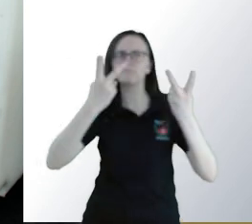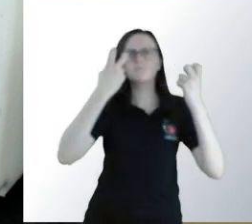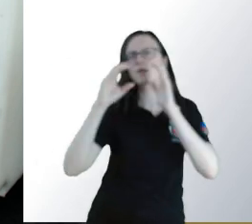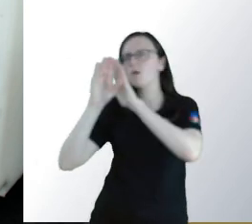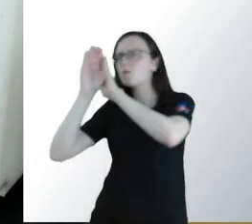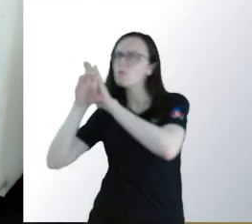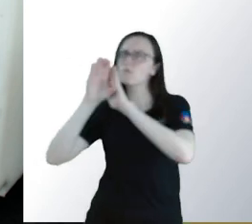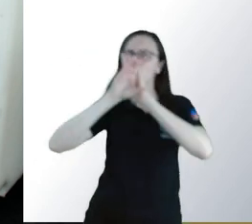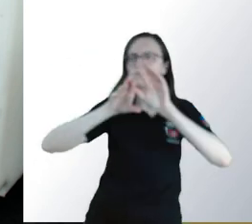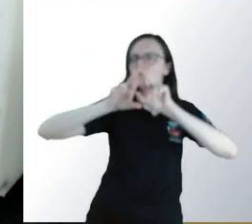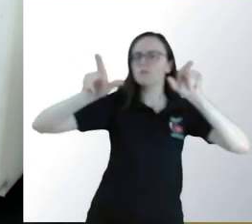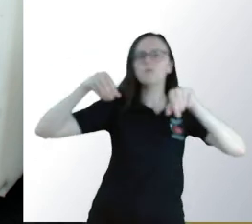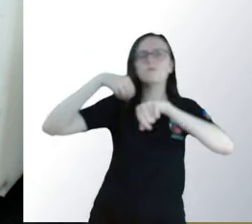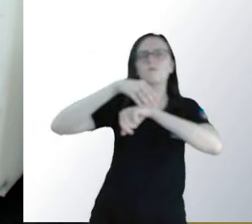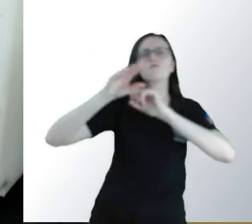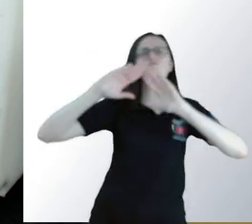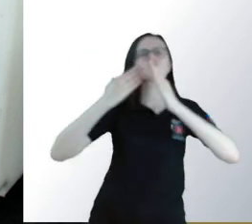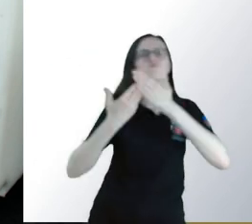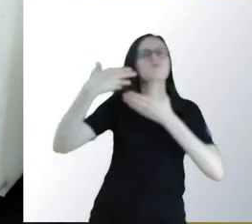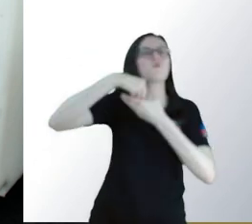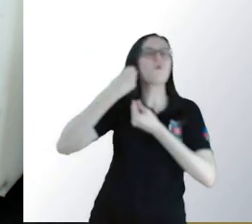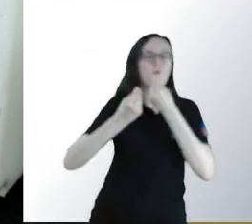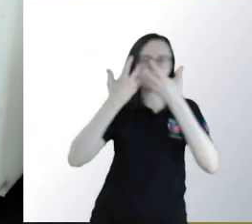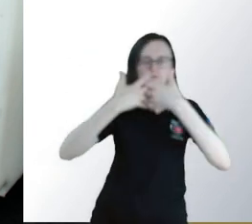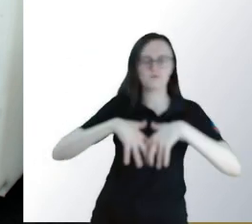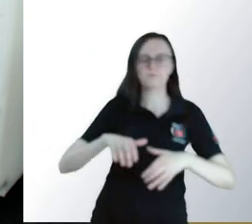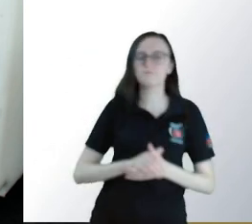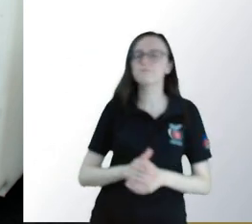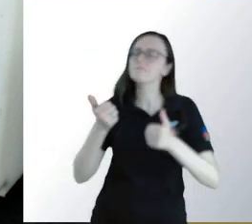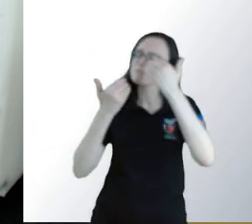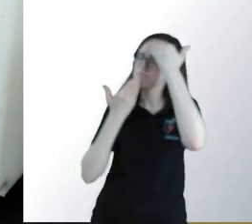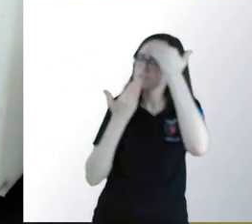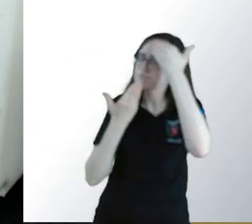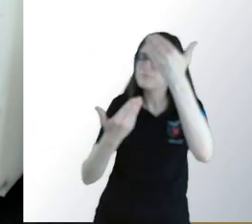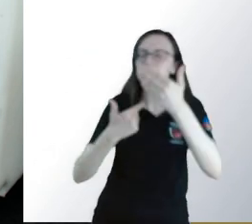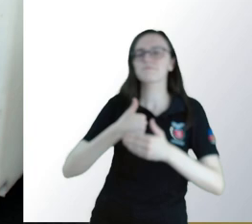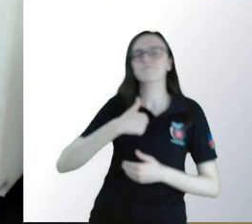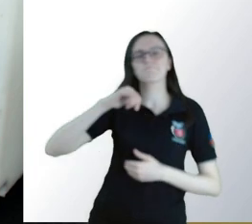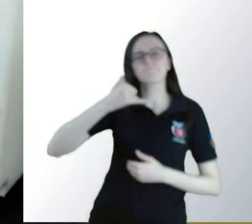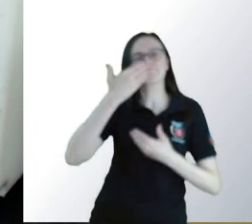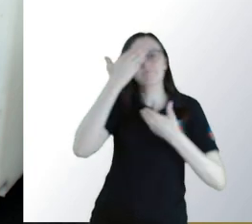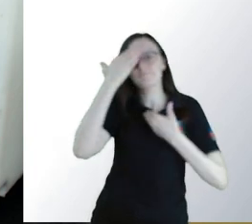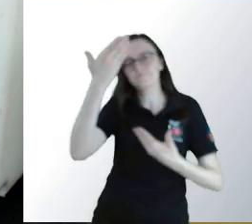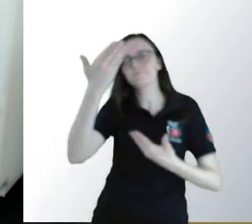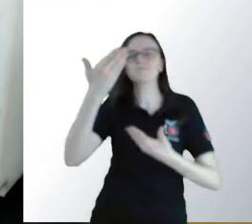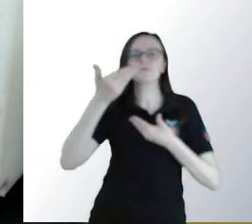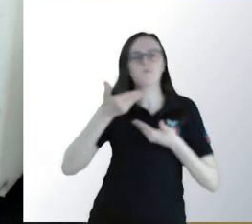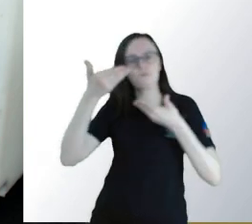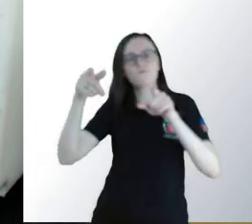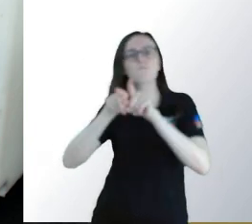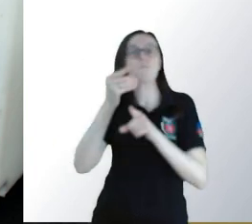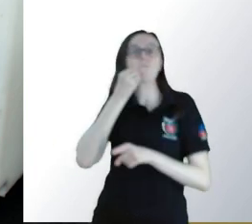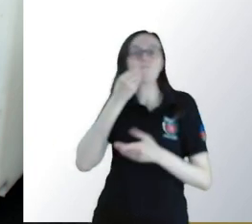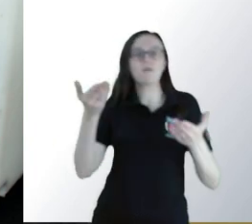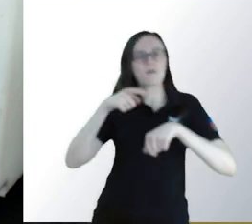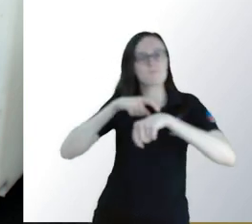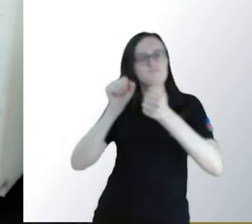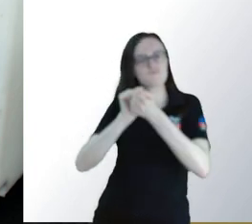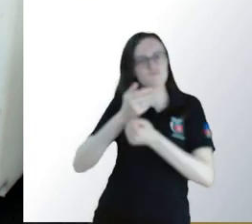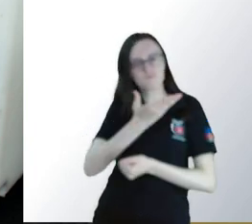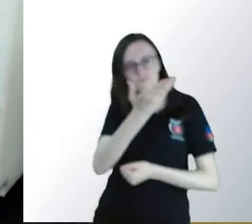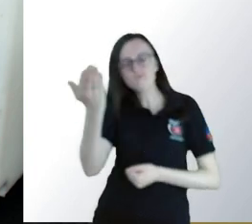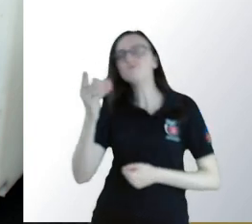poder encaminhar melhor na escola. Obrigada, Eva, que agradeço o convite e a oportunidade de estar aqui com vocês nesse momento para trazer